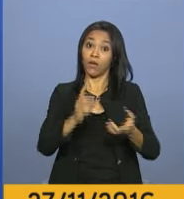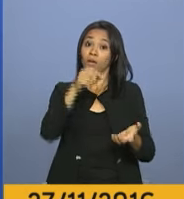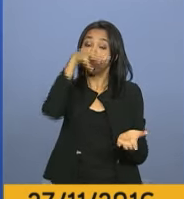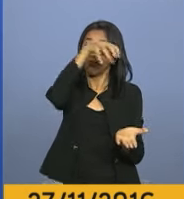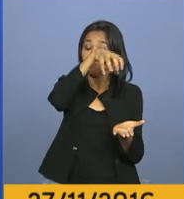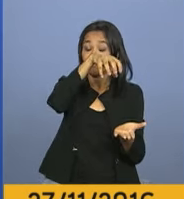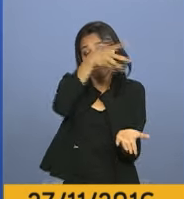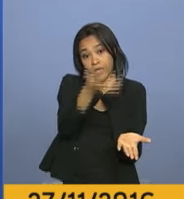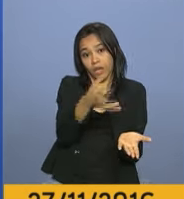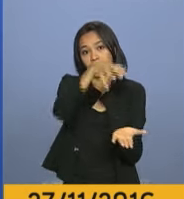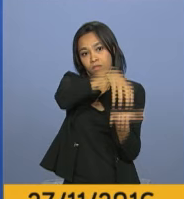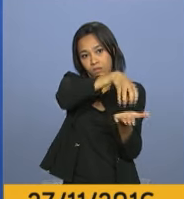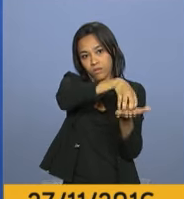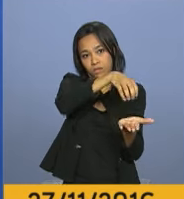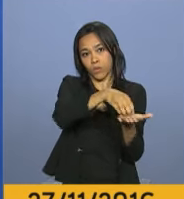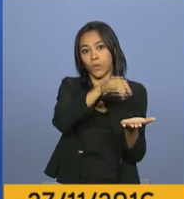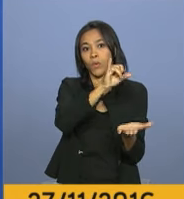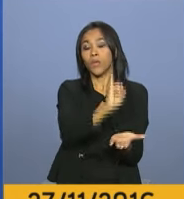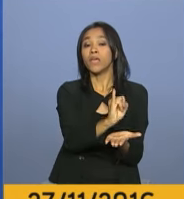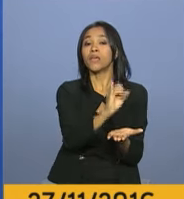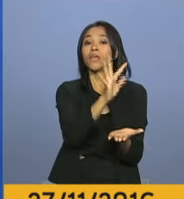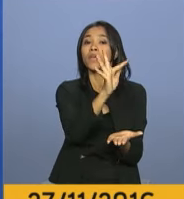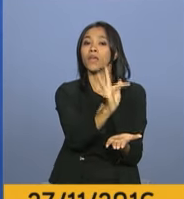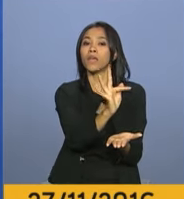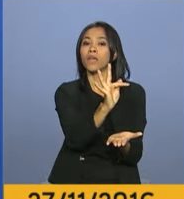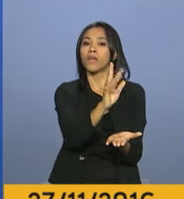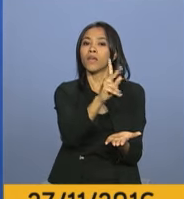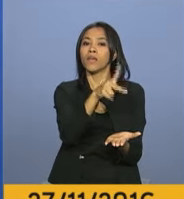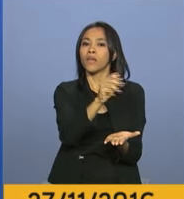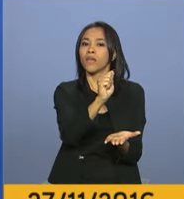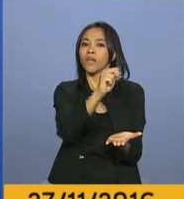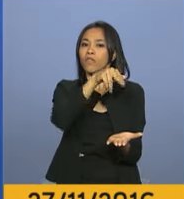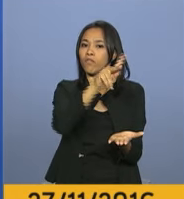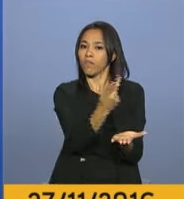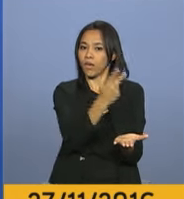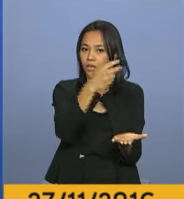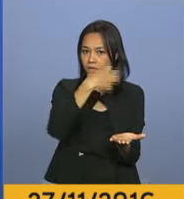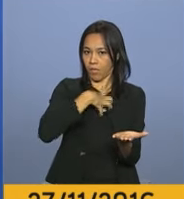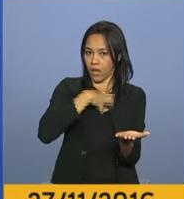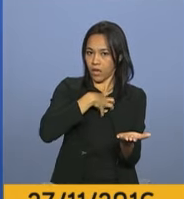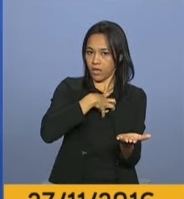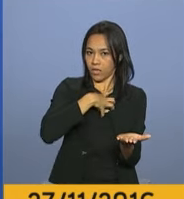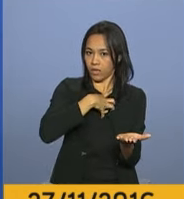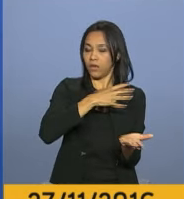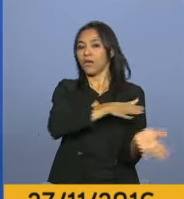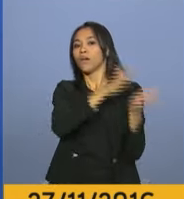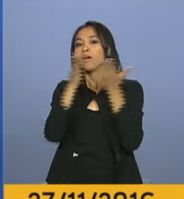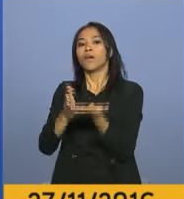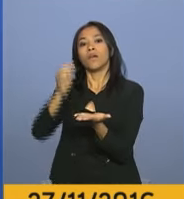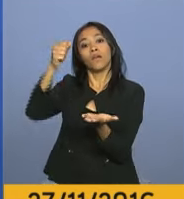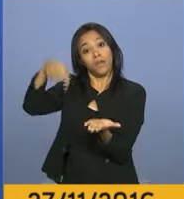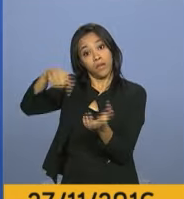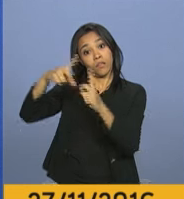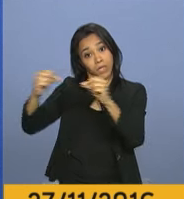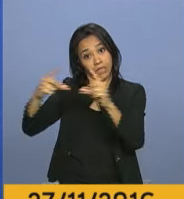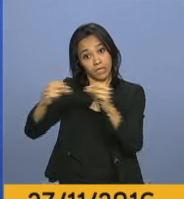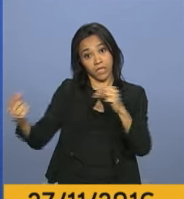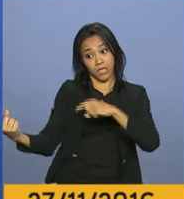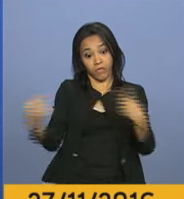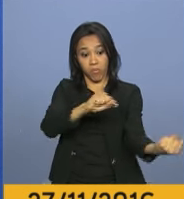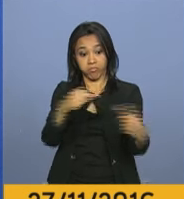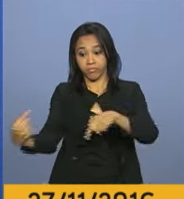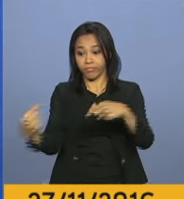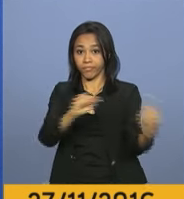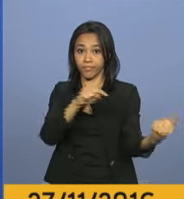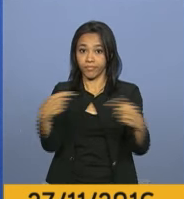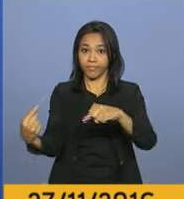Bahia e o IPHAN nacional. E, olha, vou fazer um parênteses aqui, falar entre